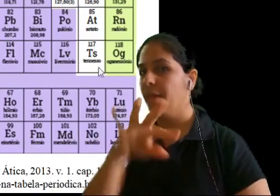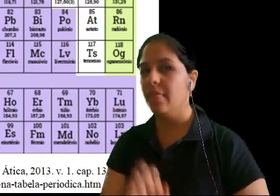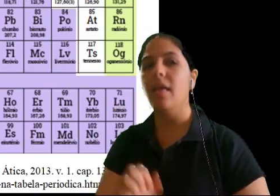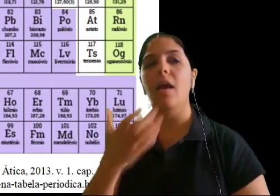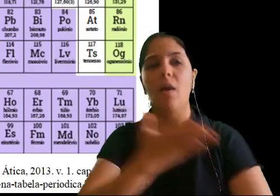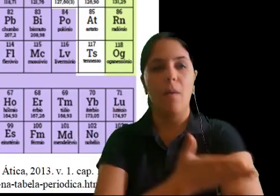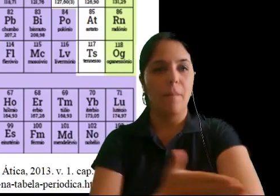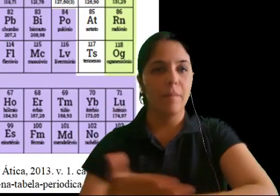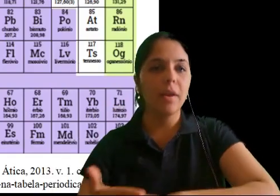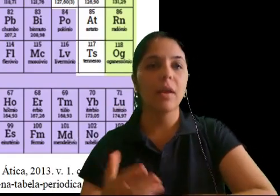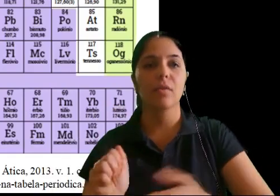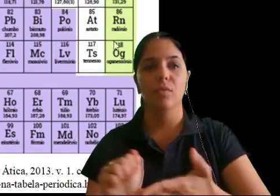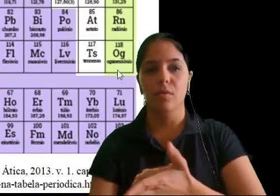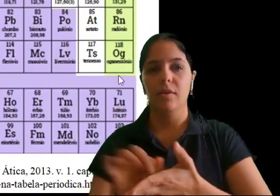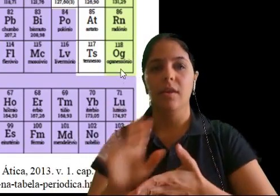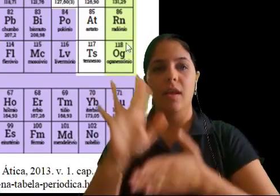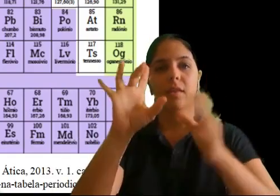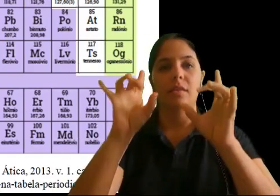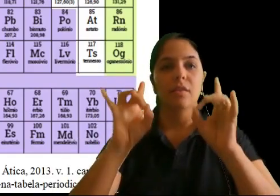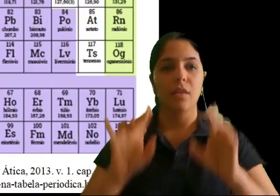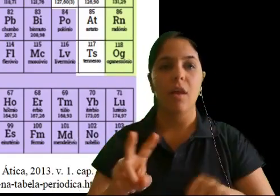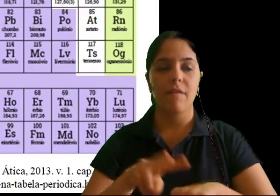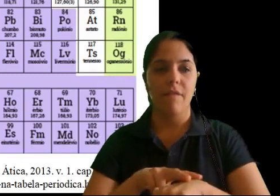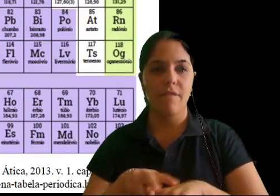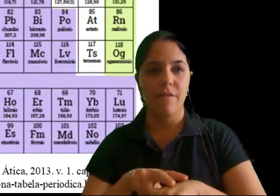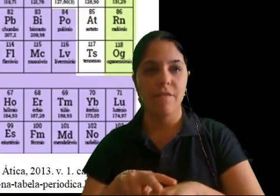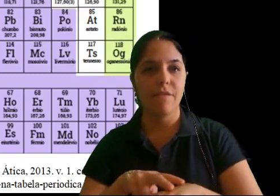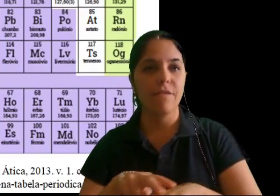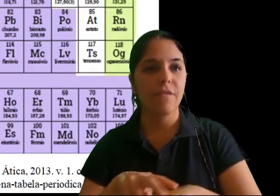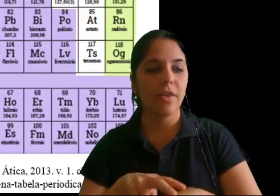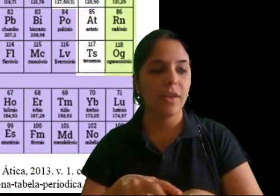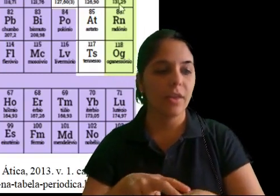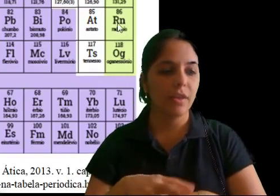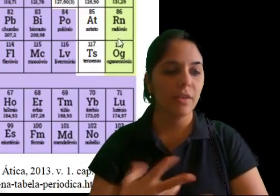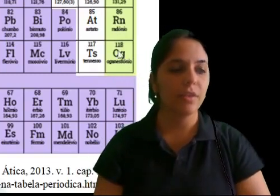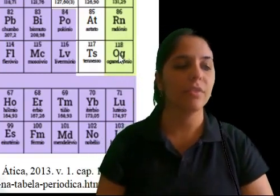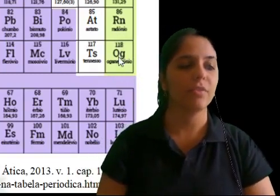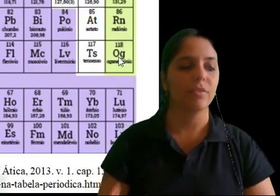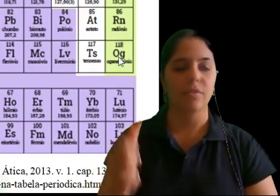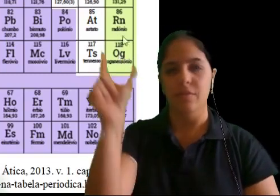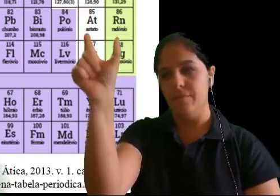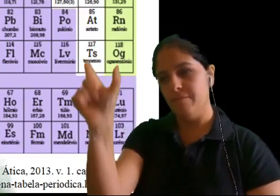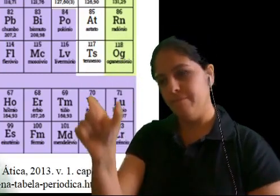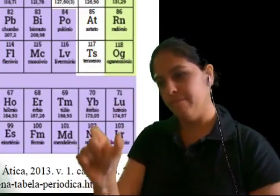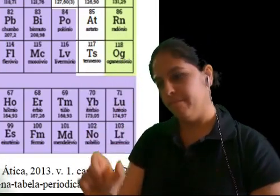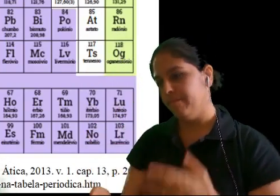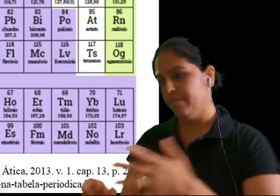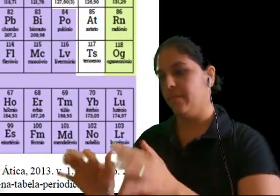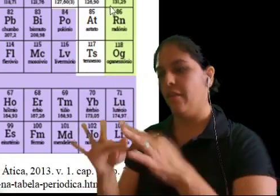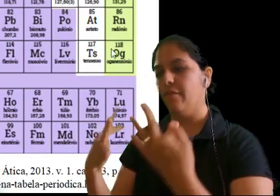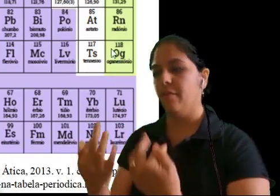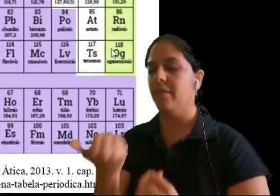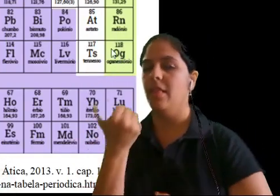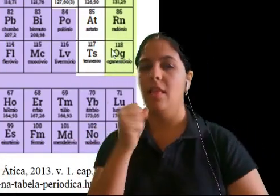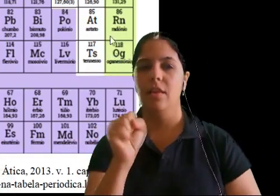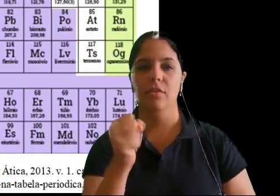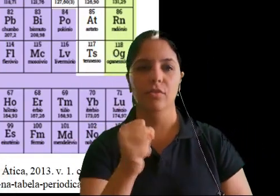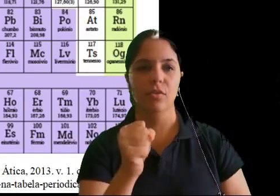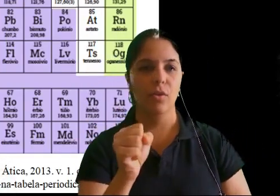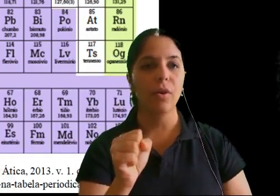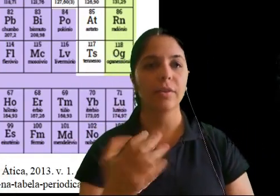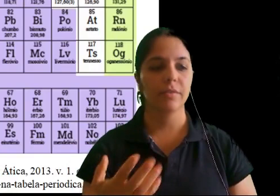em cor branca, os gases nobres na cor verde, que são apenas os elementos químicos que estão na família